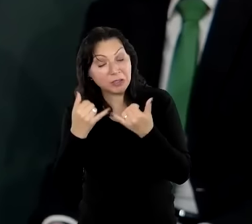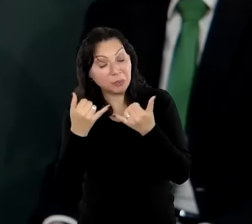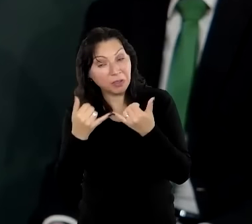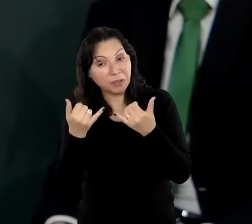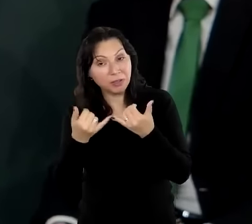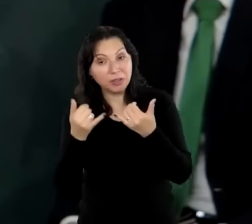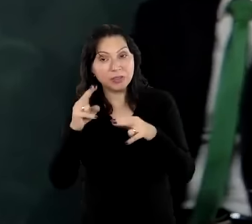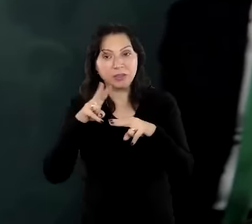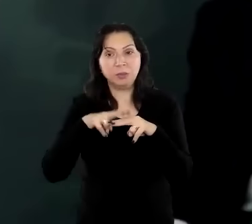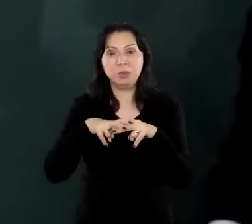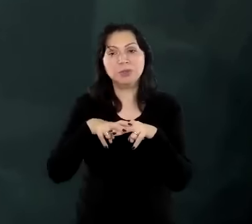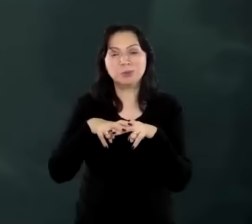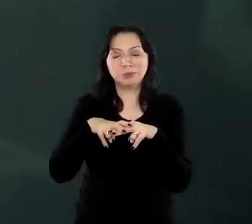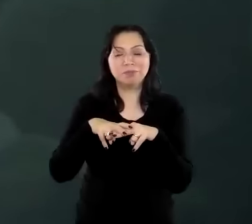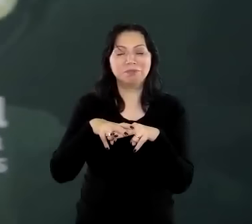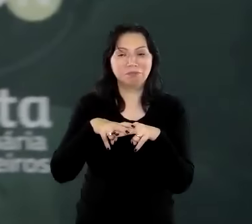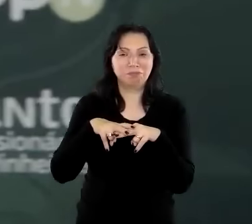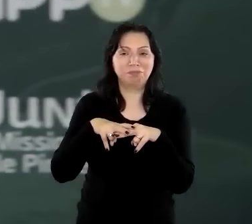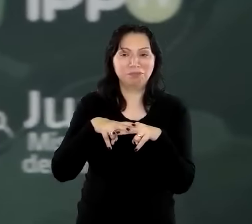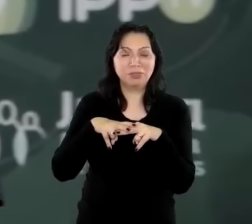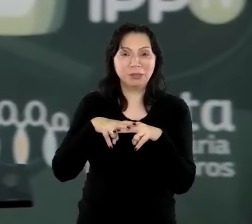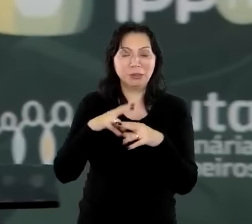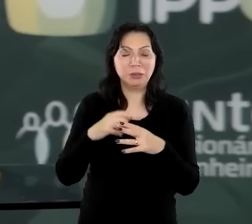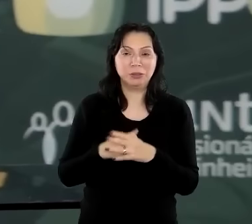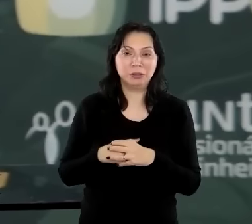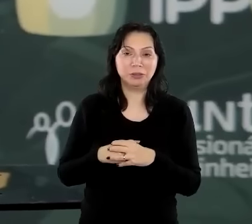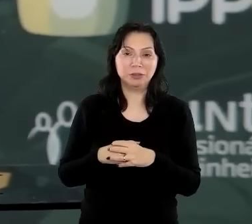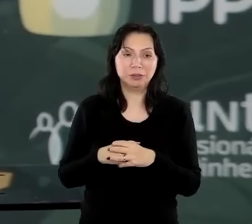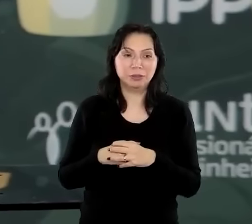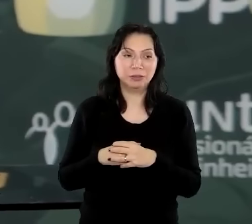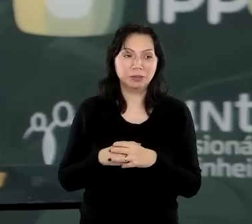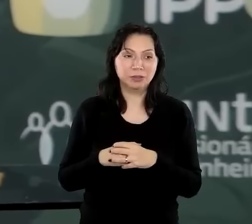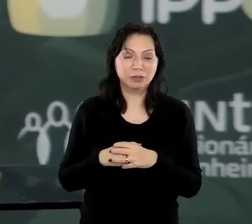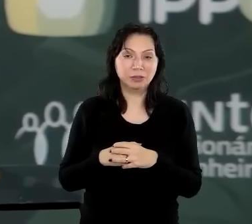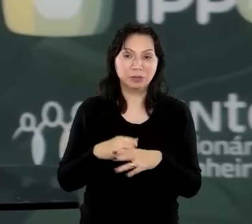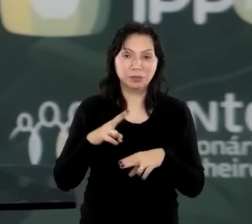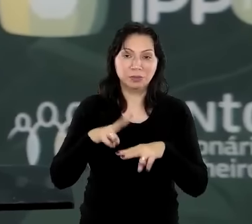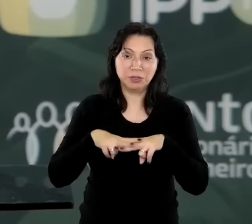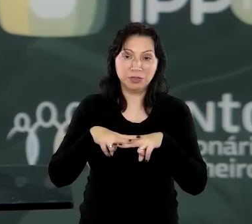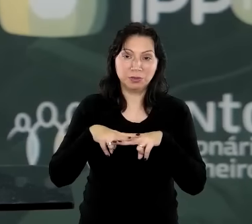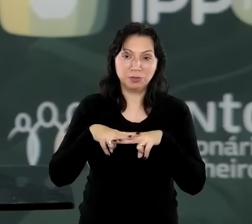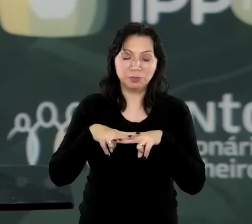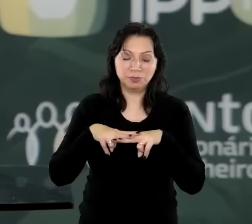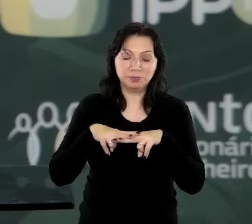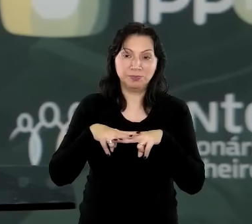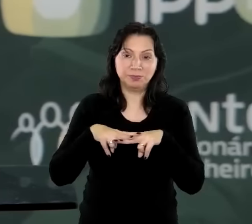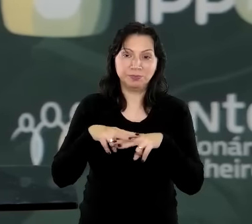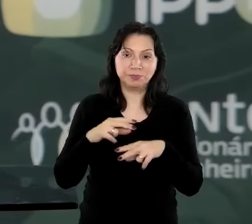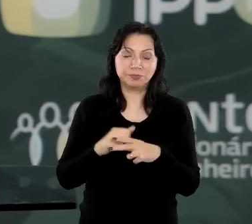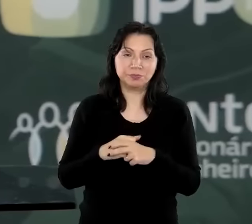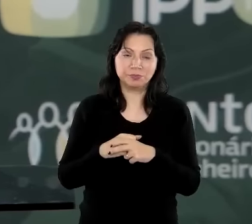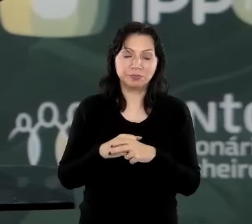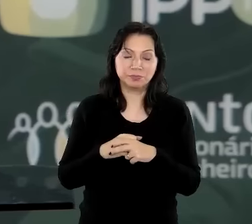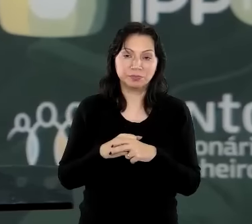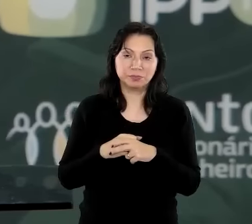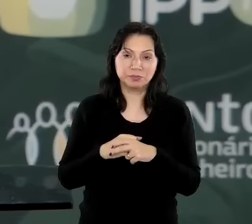Então amados, eu gostaria que nós pudéssemos aqui,